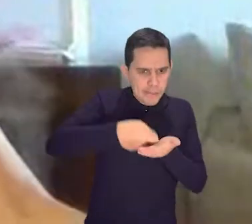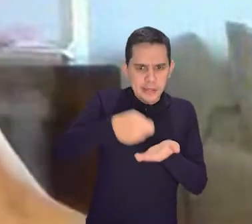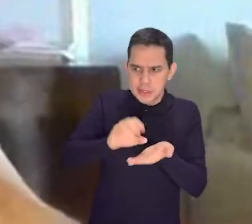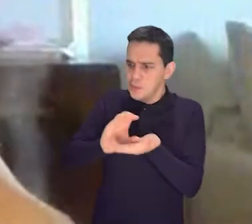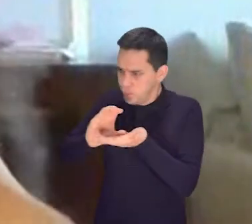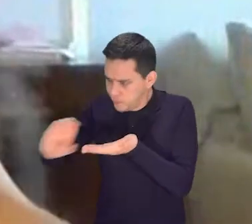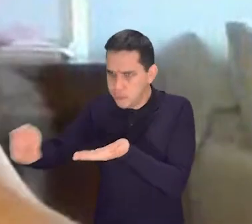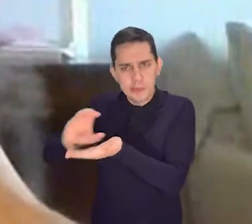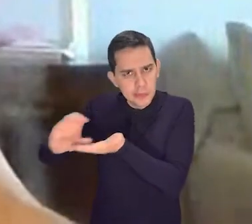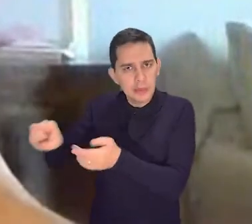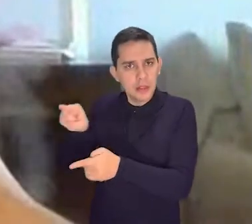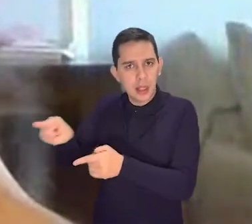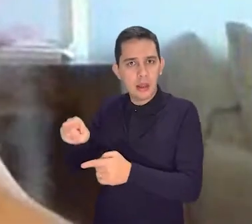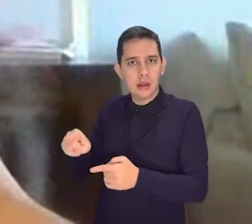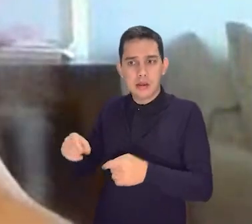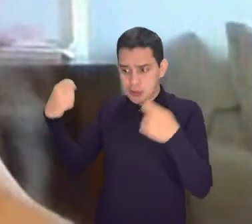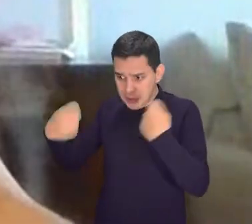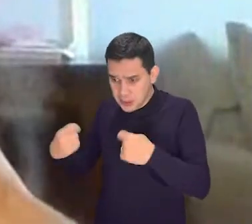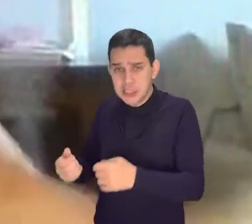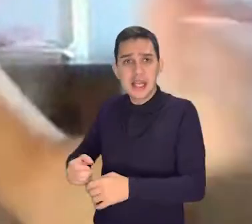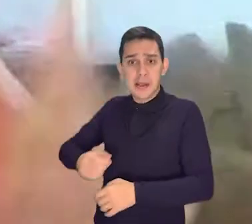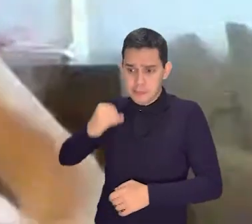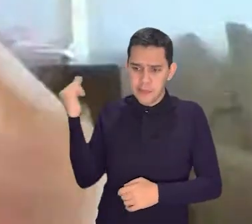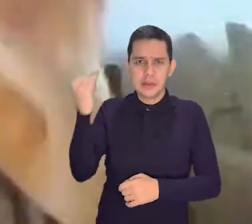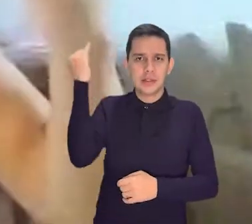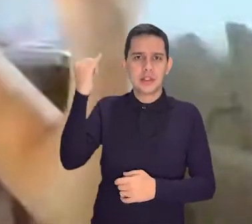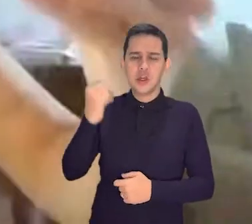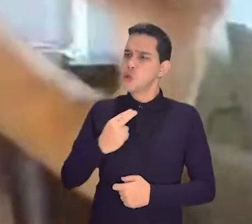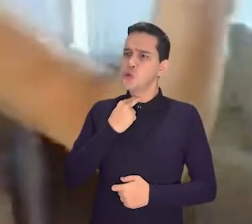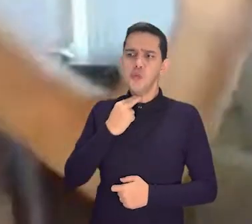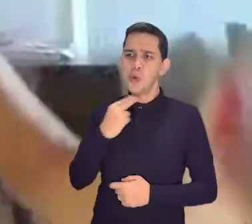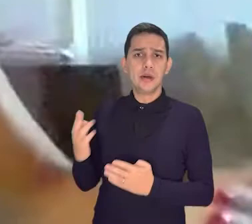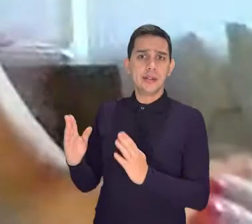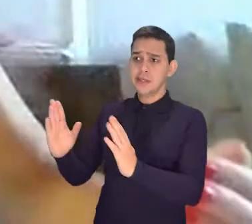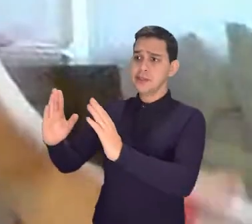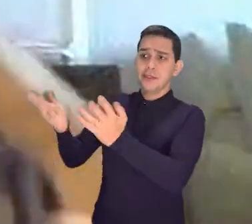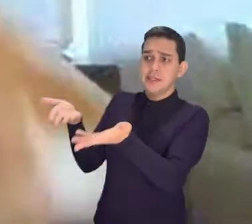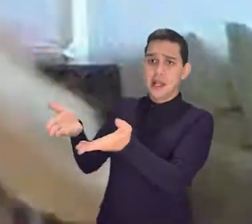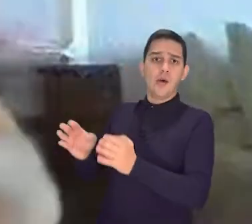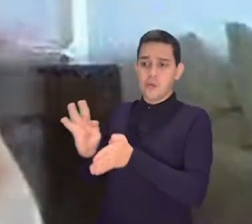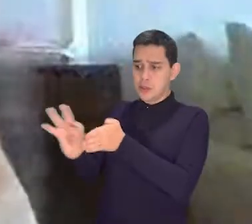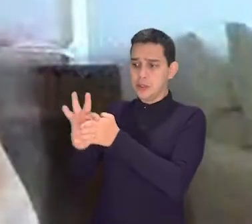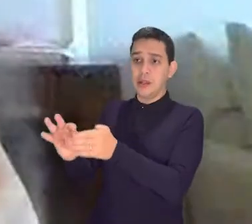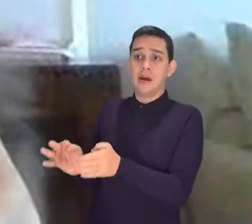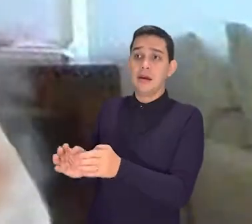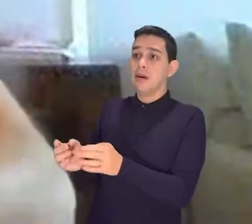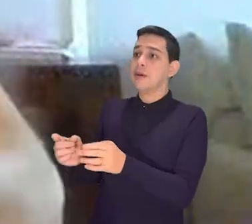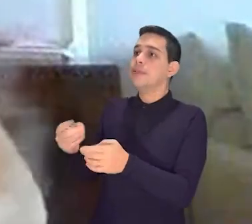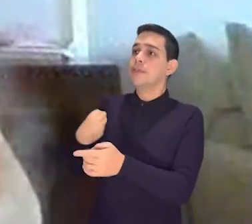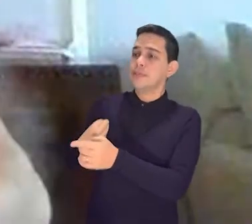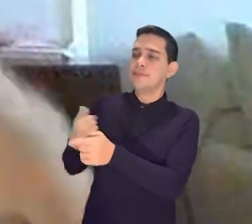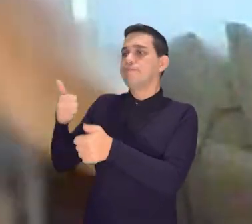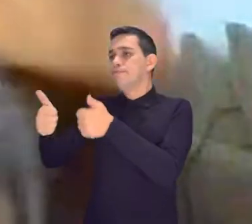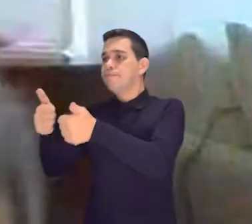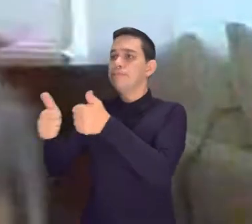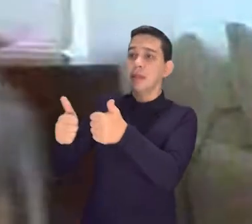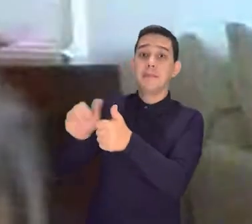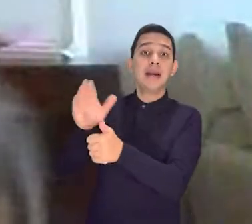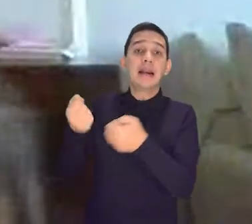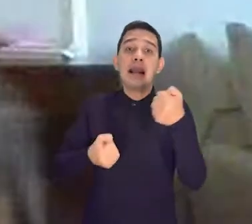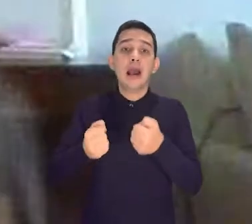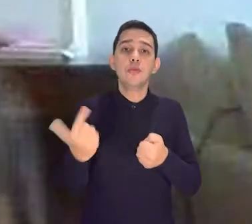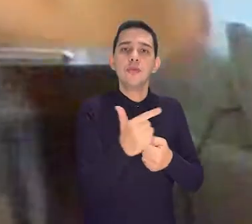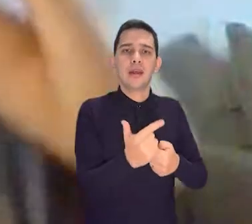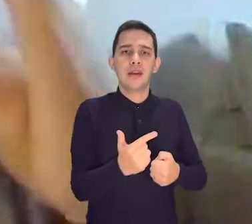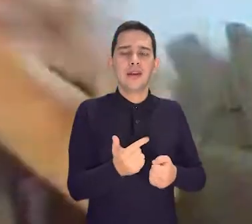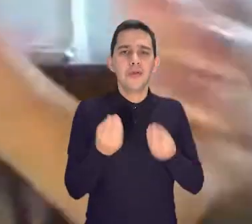atendimento necessário das crianças e adolescentes. Não pode um Conselho Tutelar funcionar sem carro, por exemplo, para que